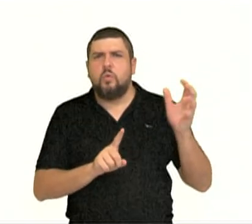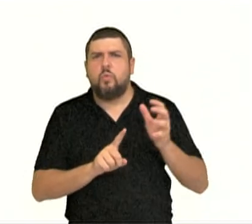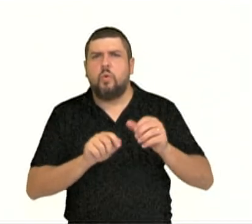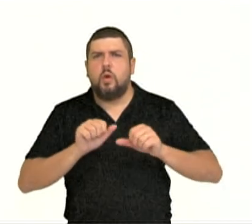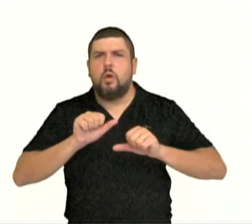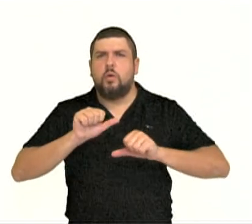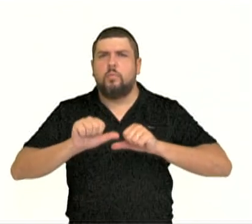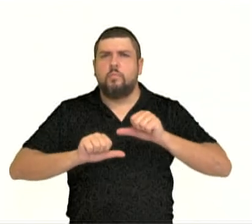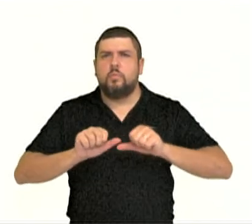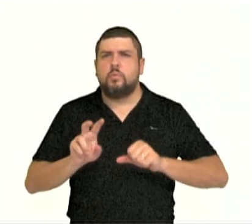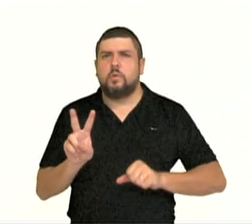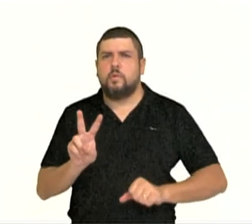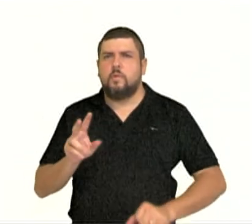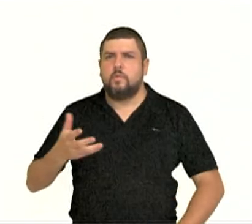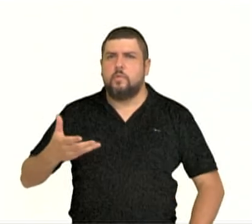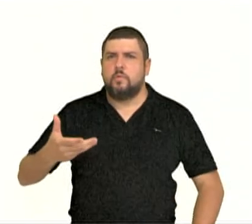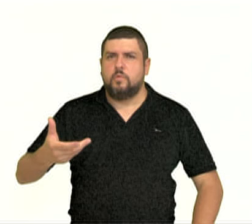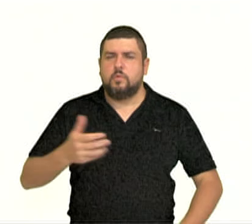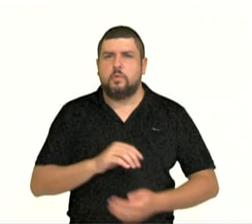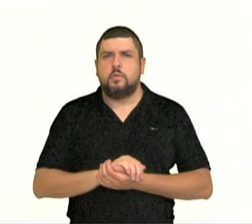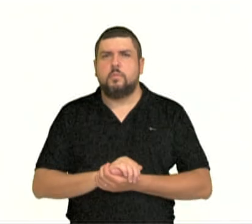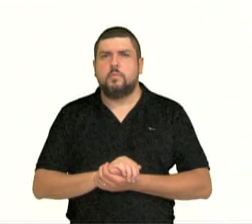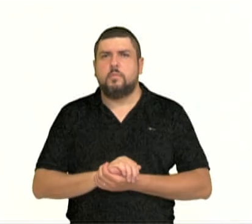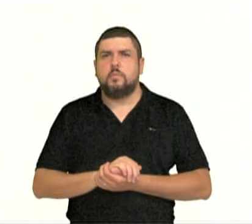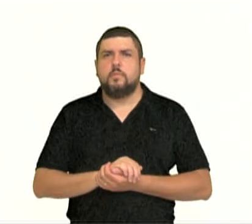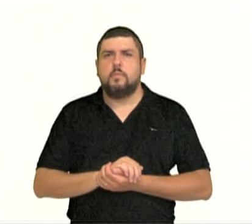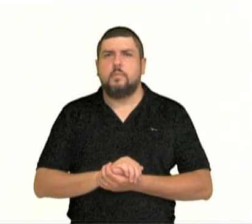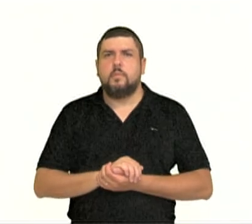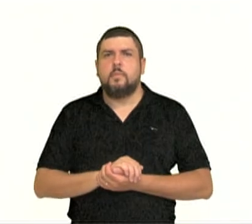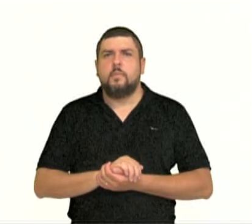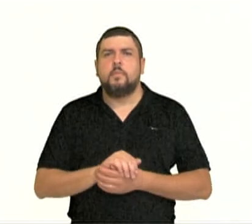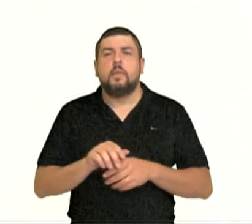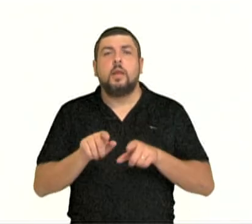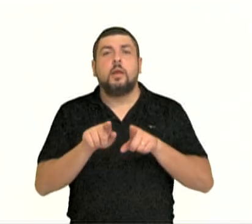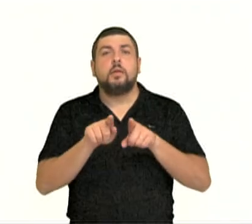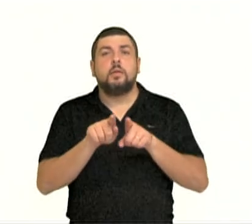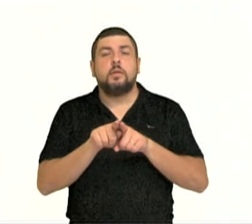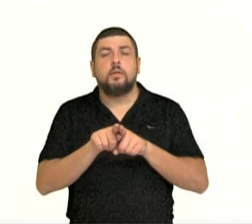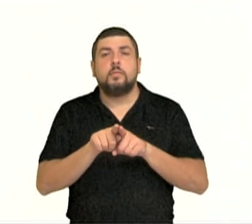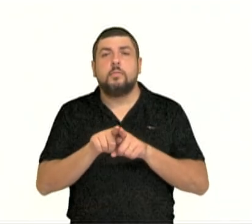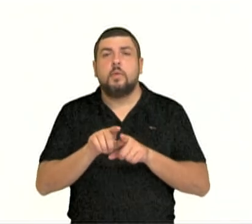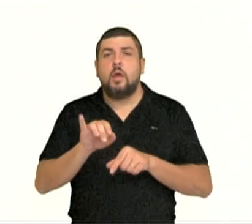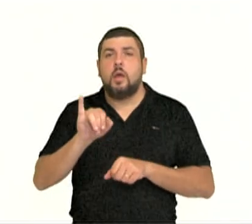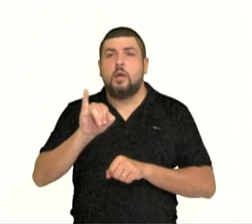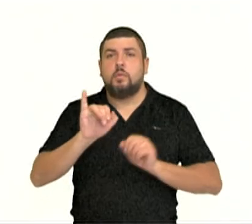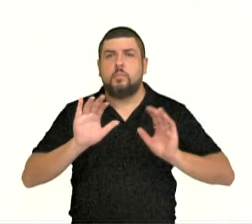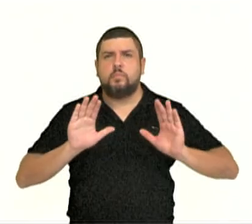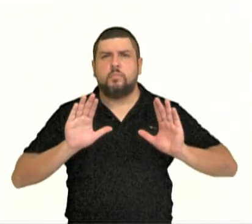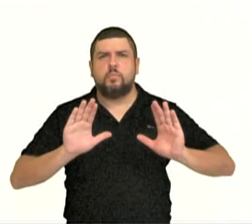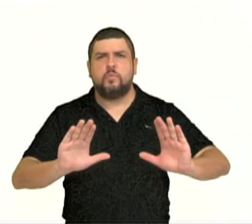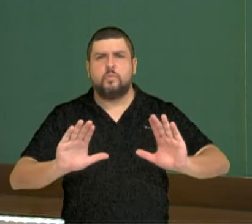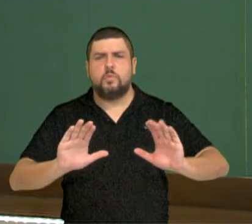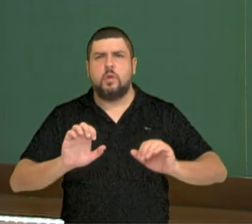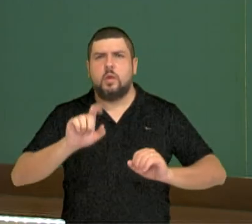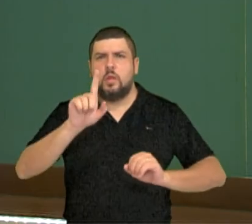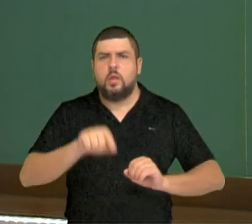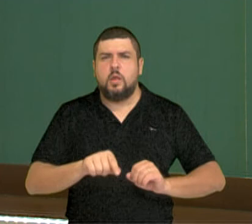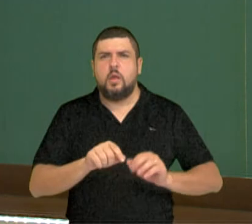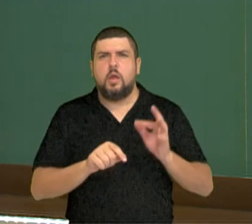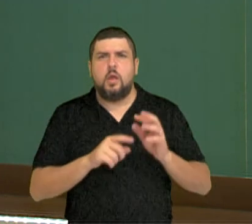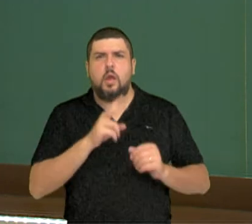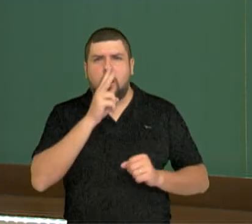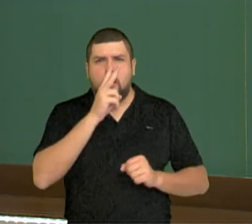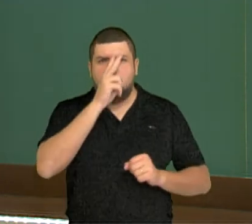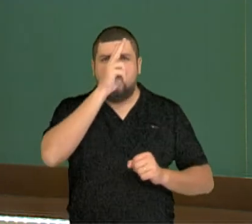variar a velocidade, ou seja, modo, direção e sentido. E o impulso é a propriedade da força média pelo intervalo de tempo